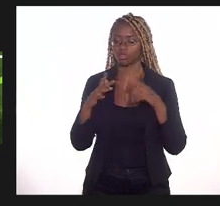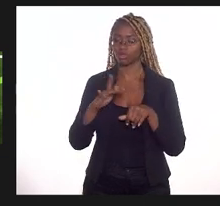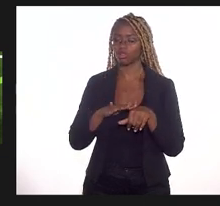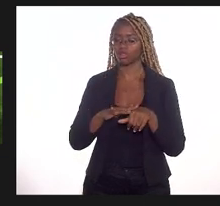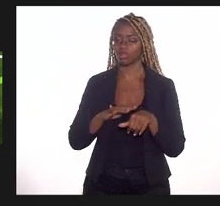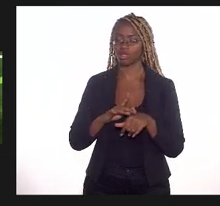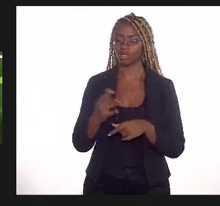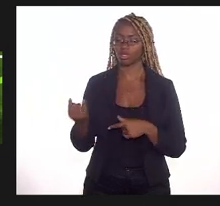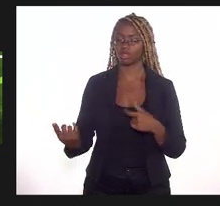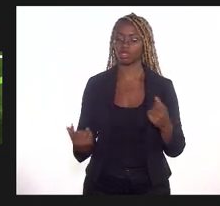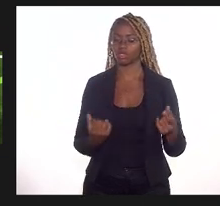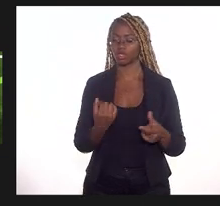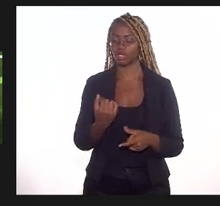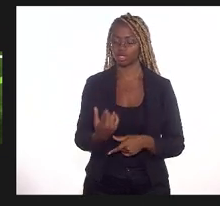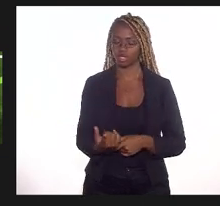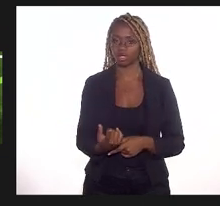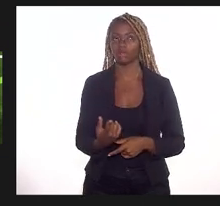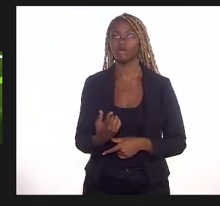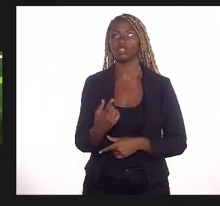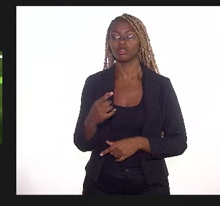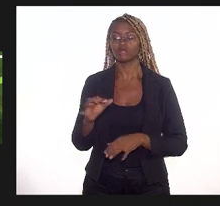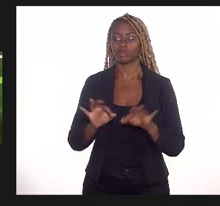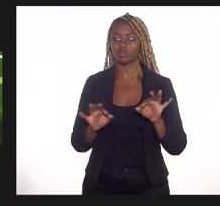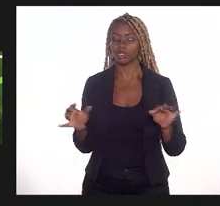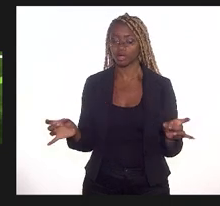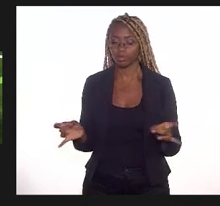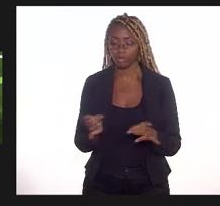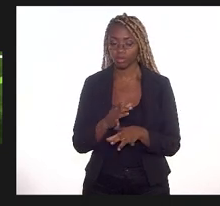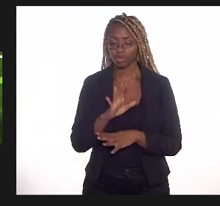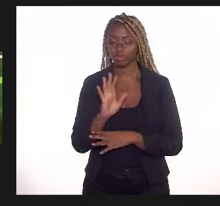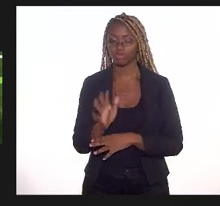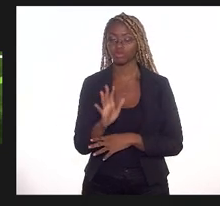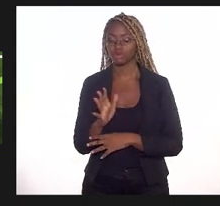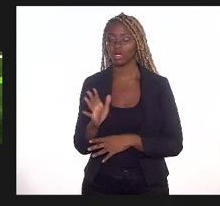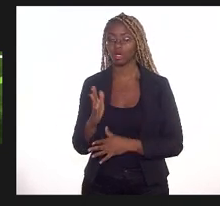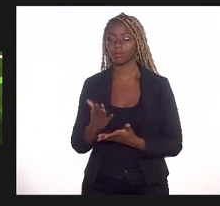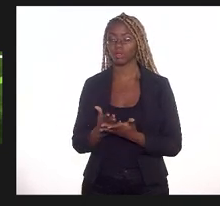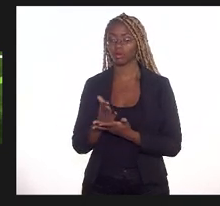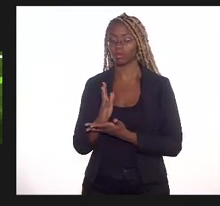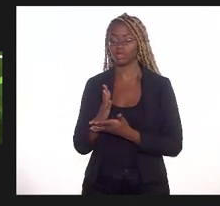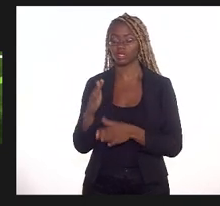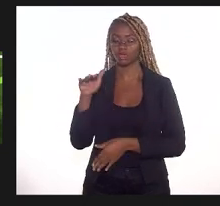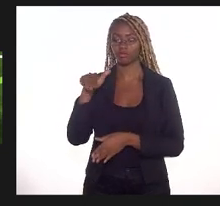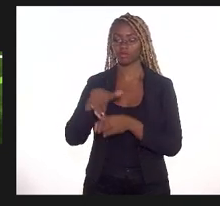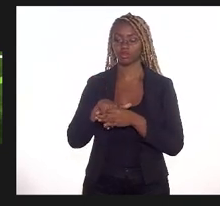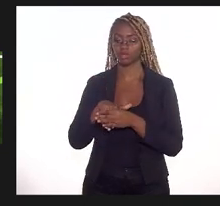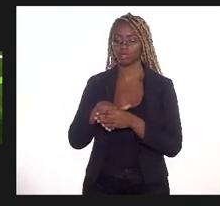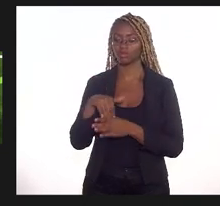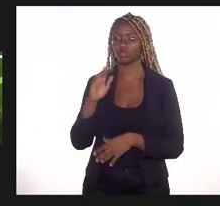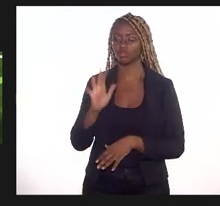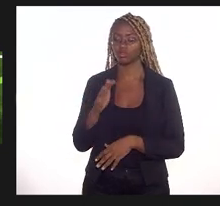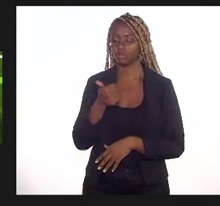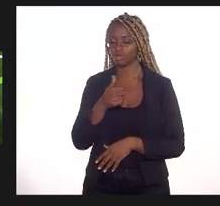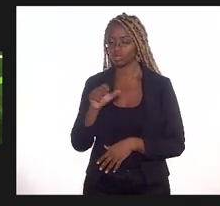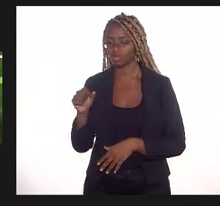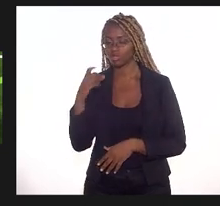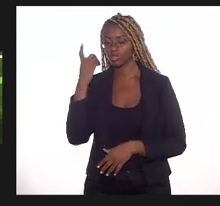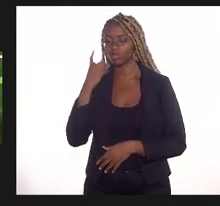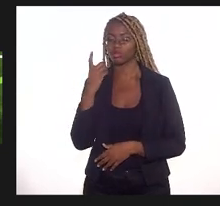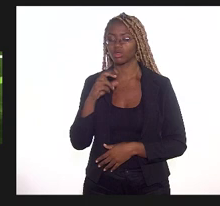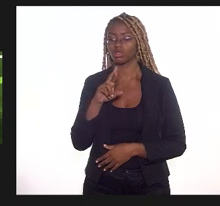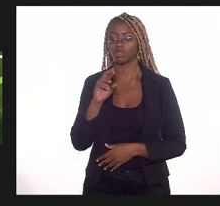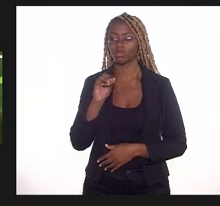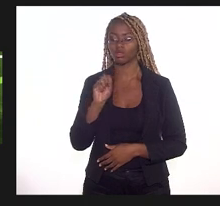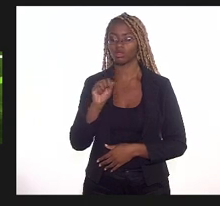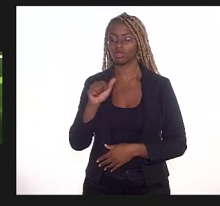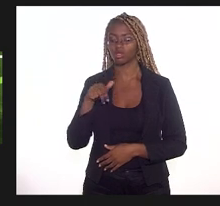Esse projeto está pronto para ser colocado em votação, né? Está na mão da assessoria da deputada Rosane Félix.